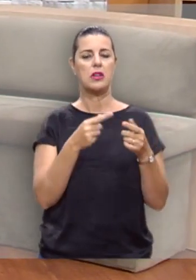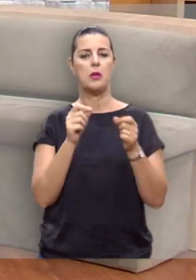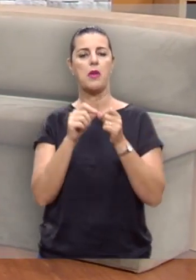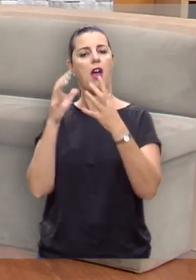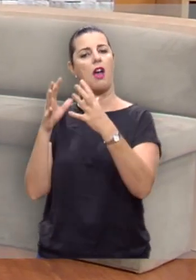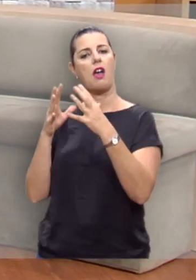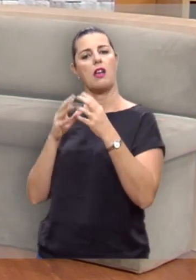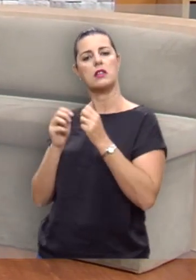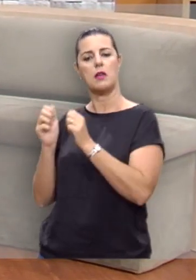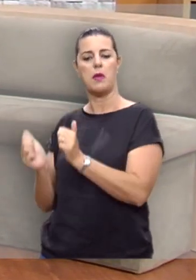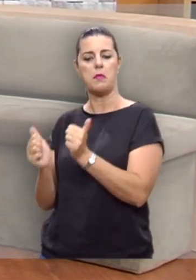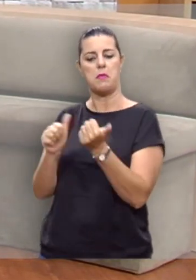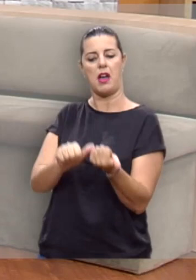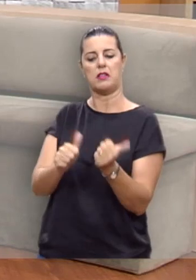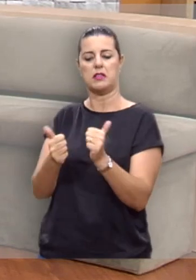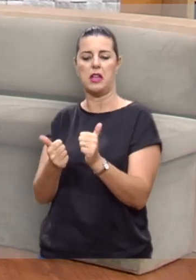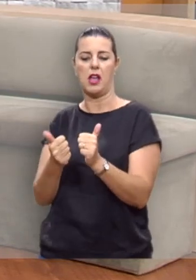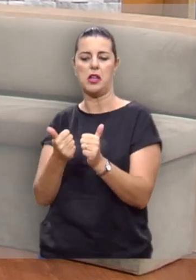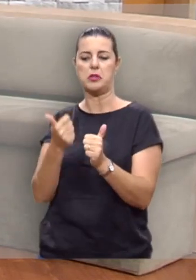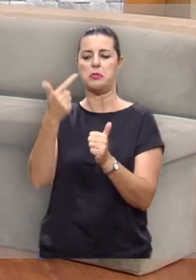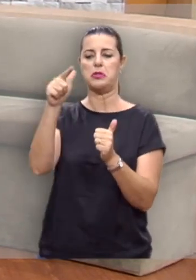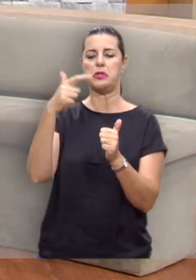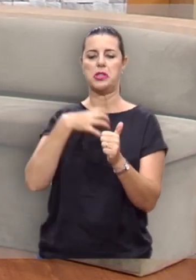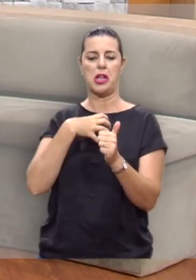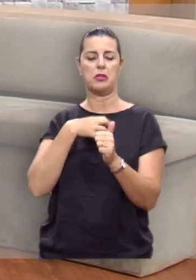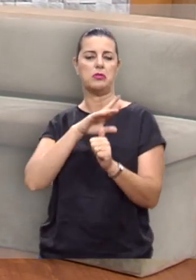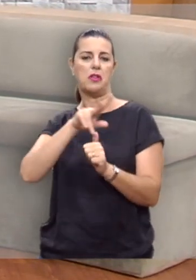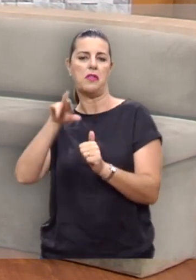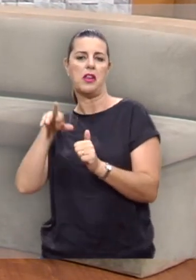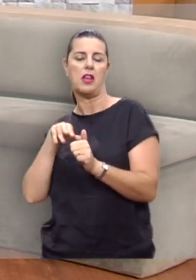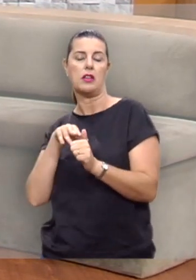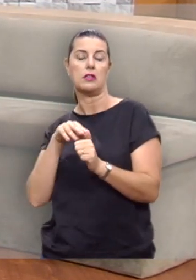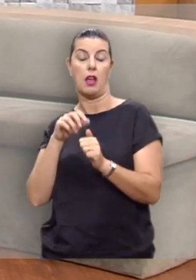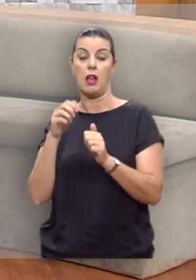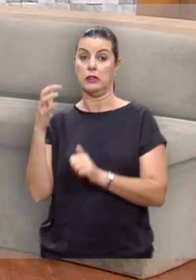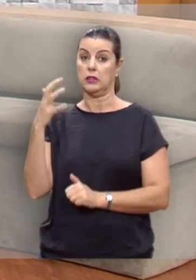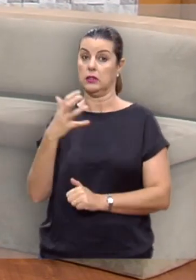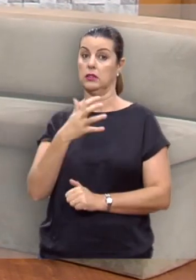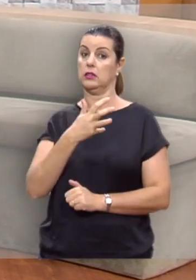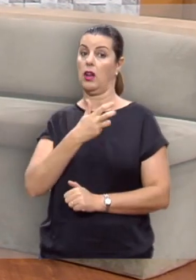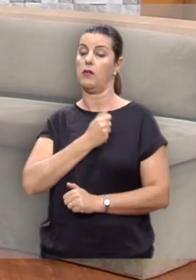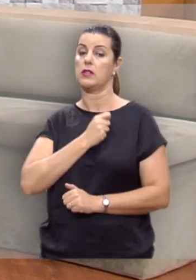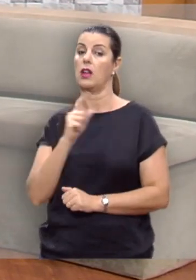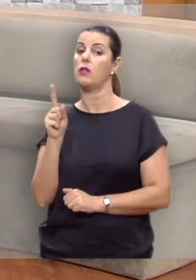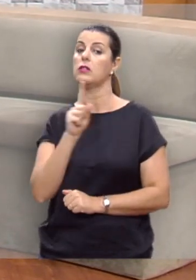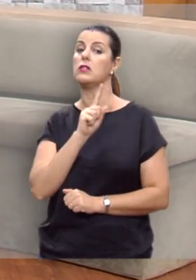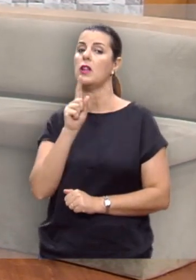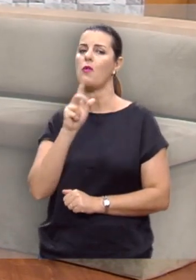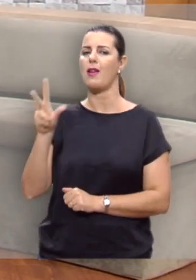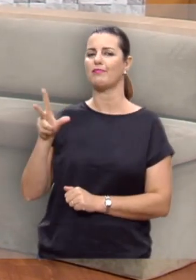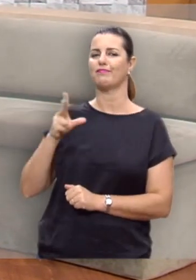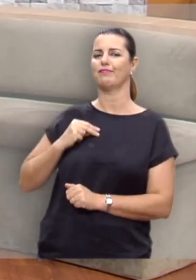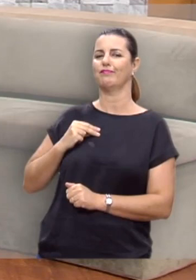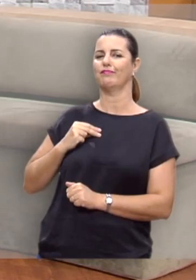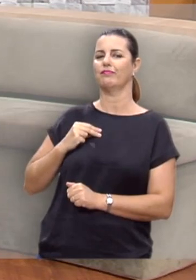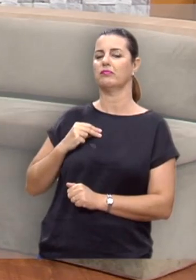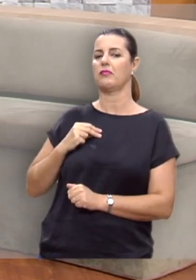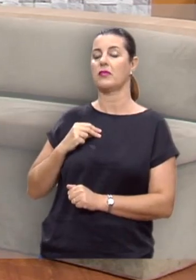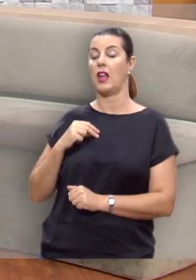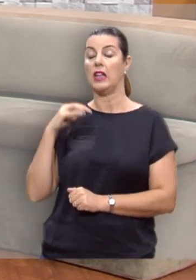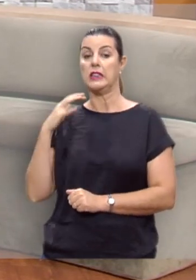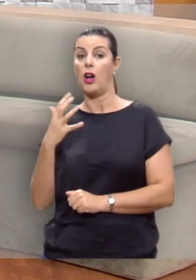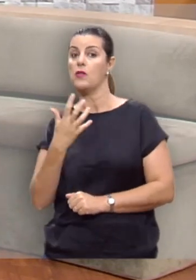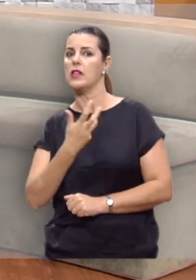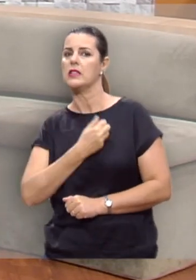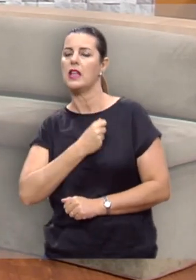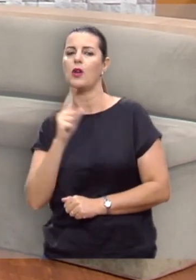porque recebeu o batismo desta ou daquela maneira. A salvação não é meritória. A